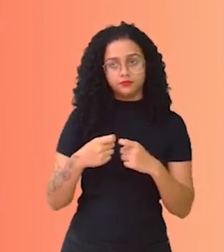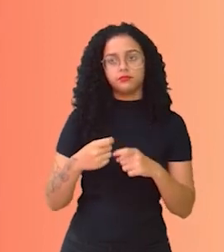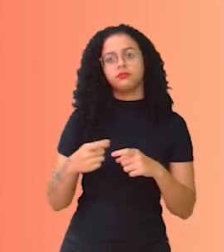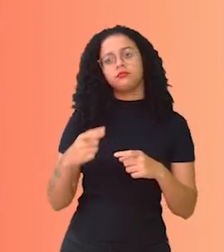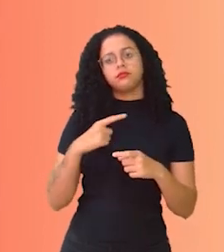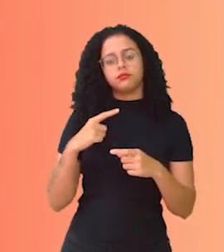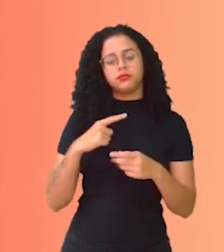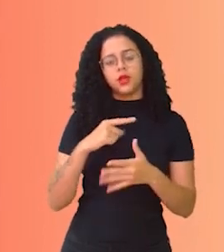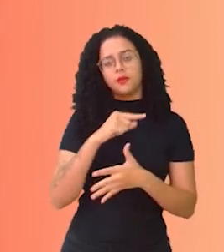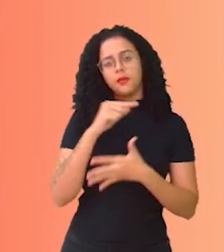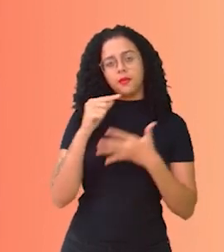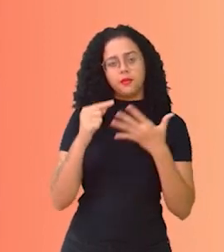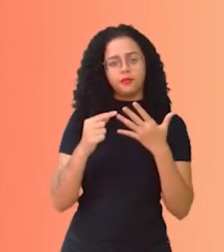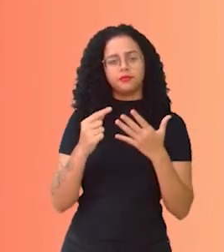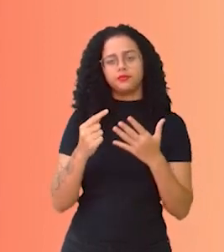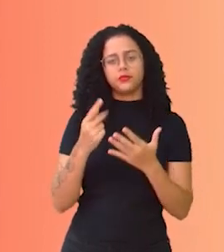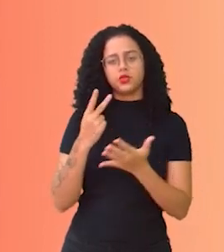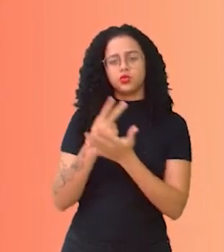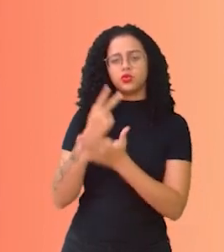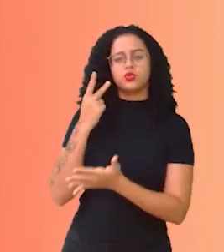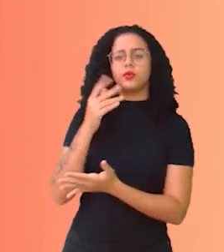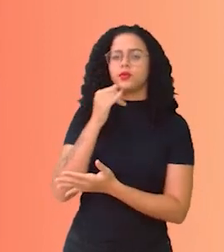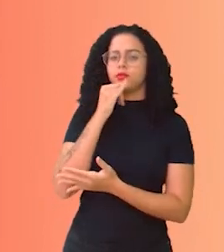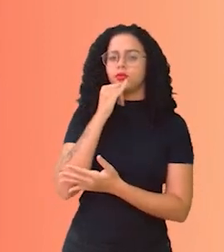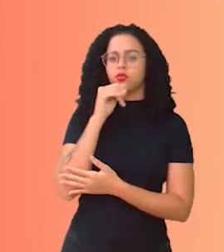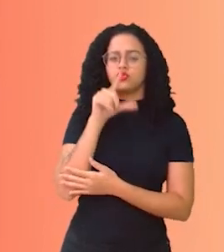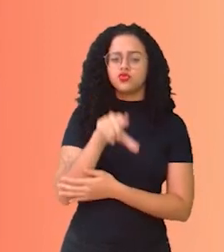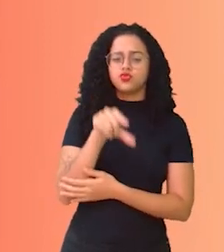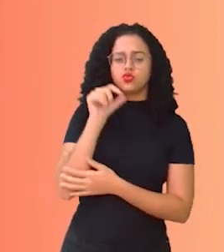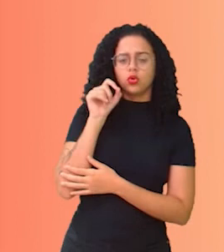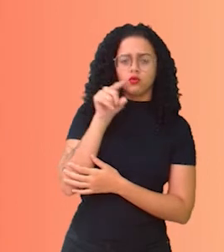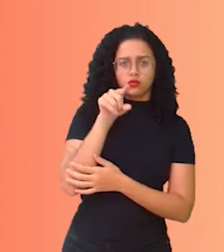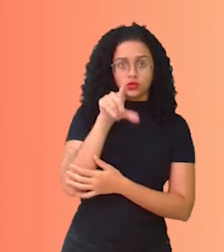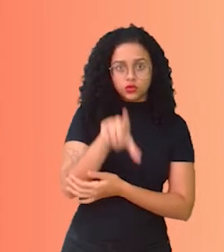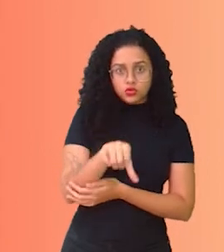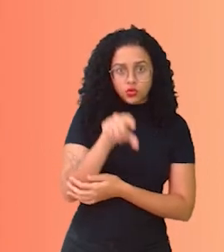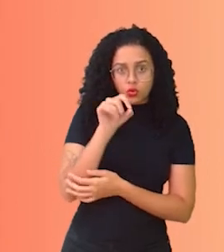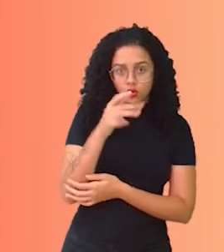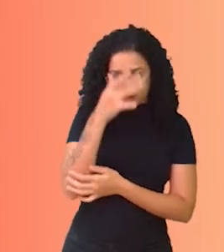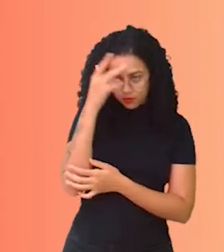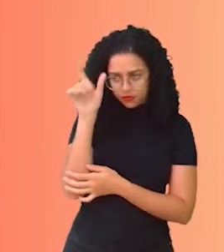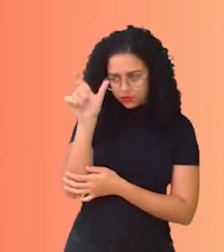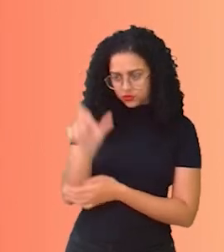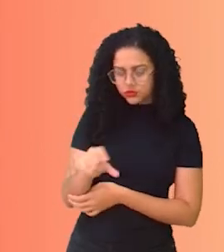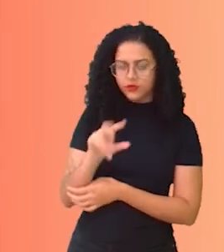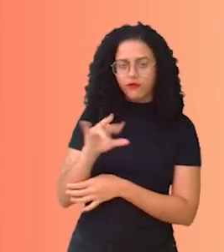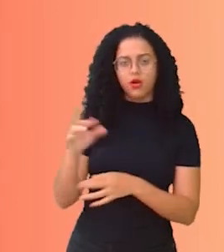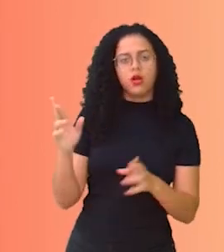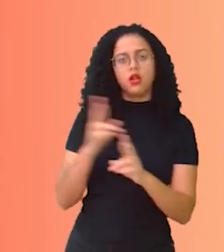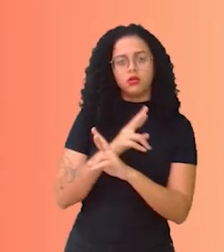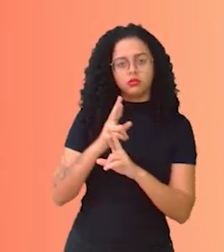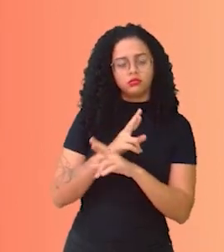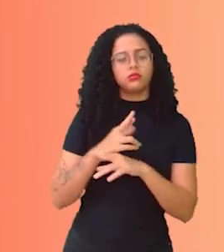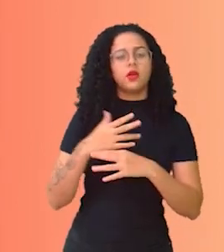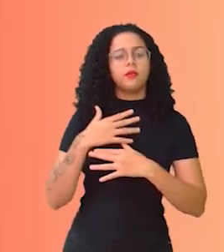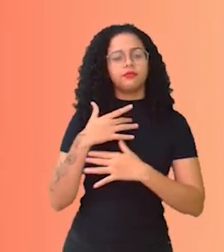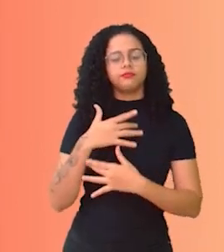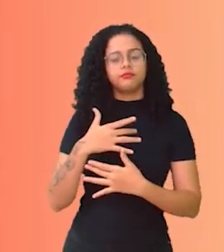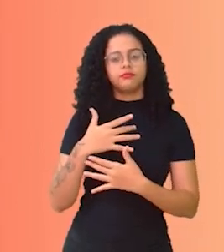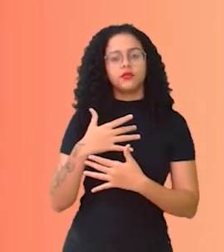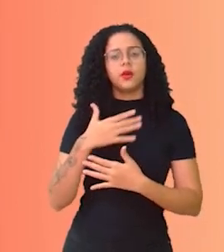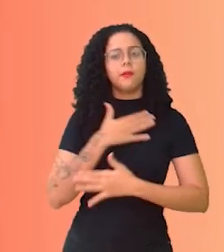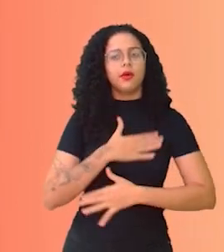perpassa situações como escolha, você escolher com quem vai se relacionar, prazer,